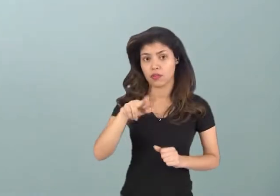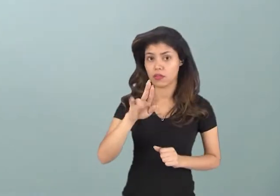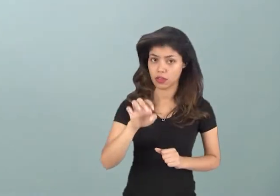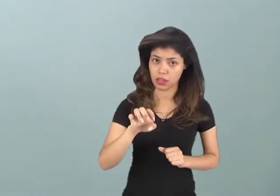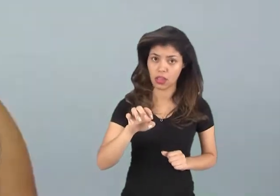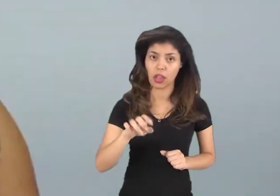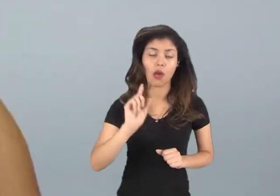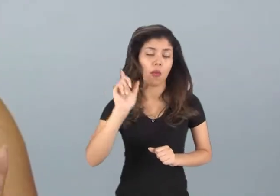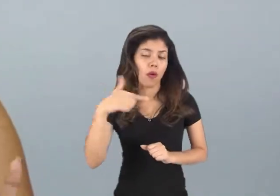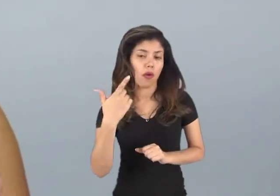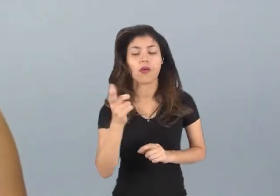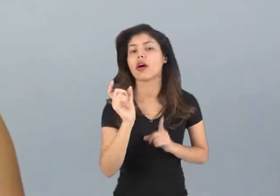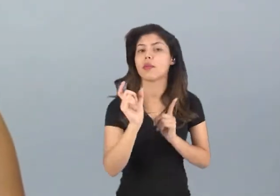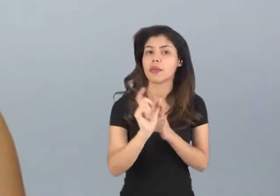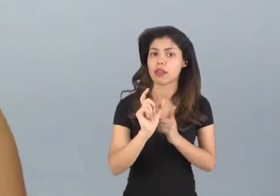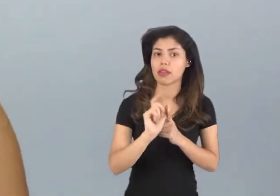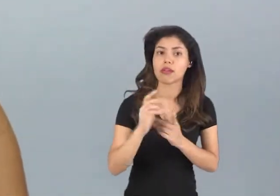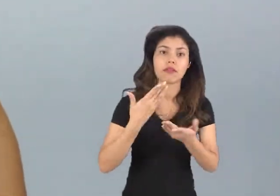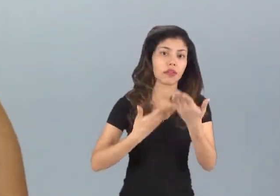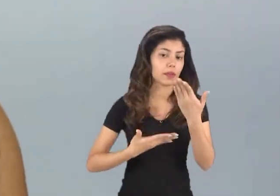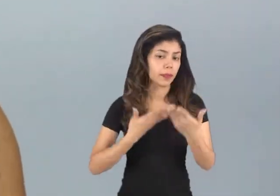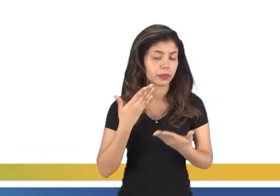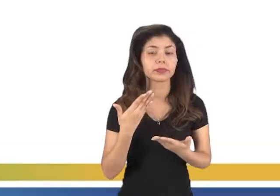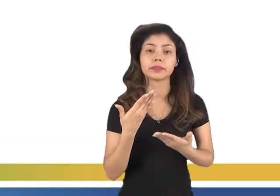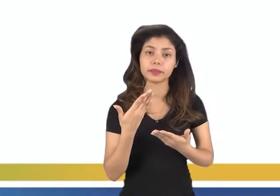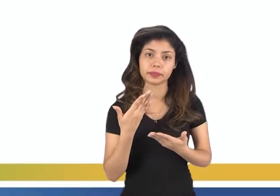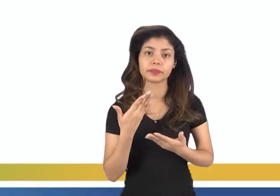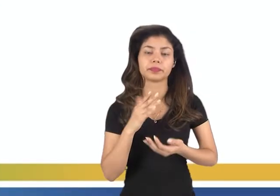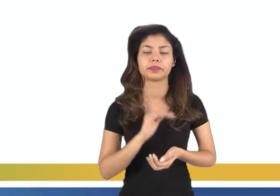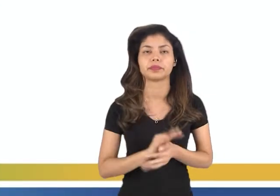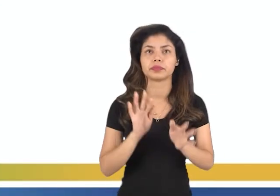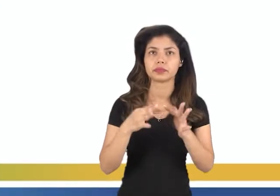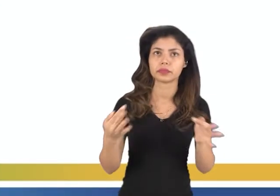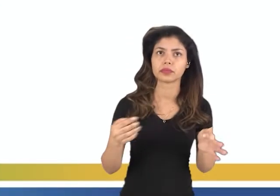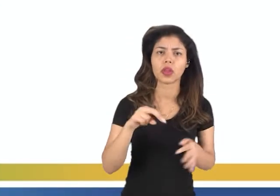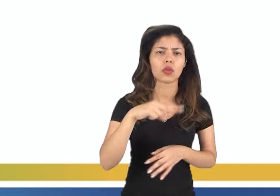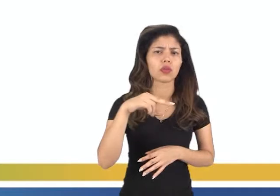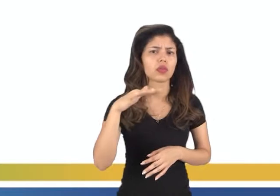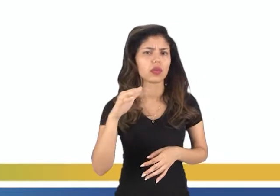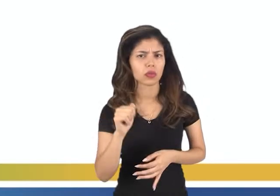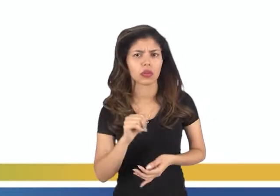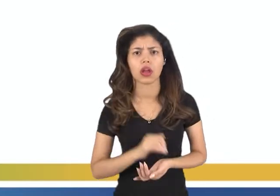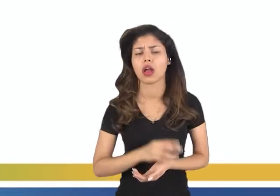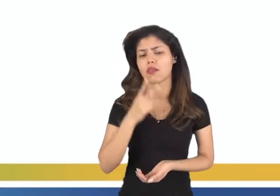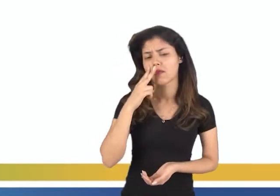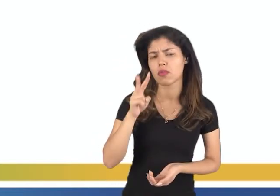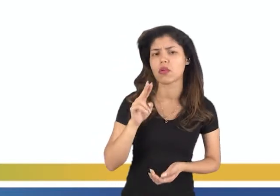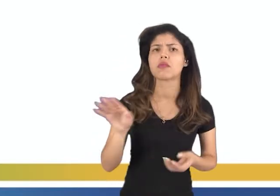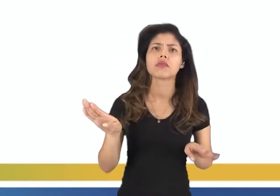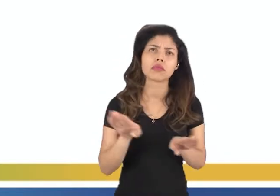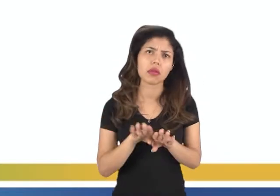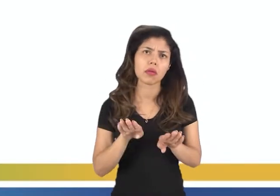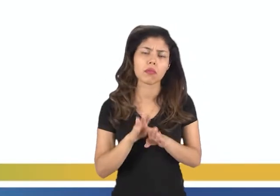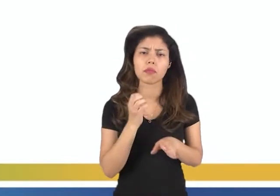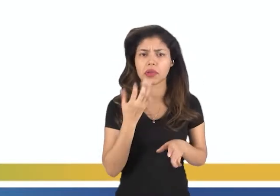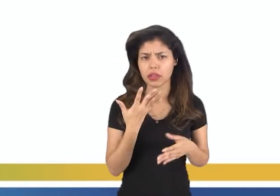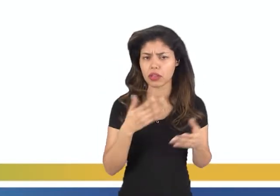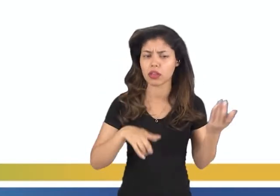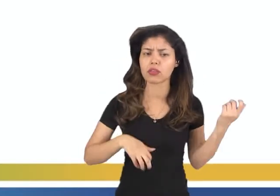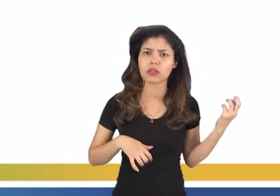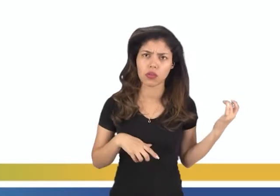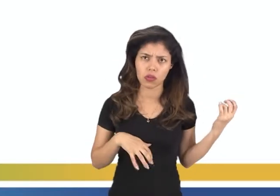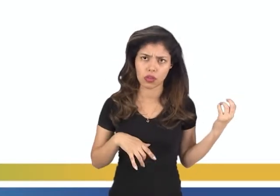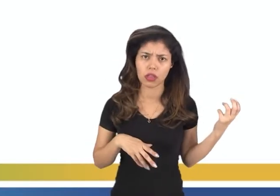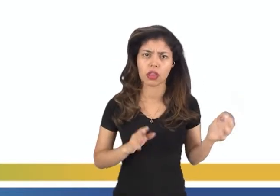vou verificar a relação. Aqui no caso desta frase, você nunca viu lutadores que usam tão bem as cordas? Eu